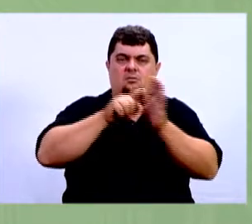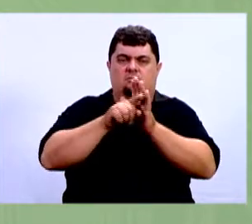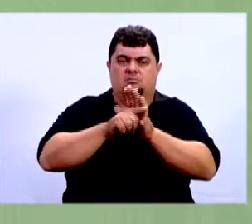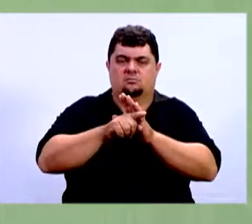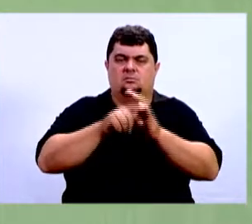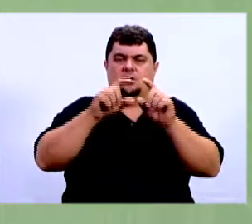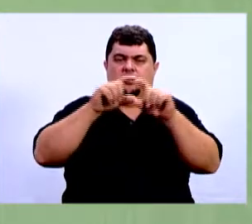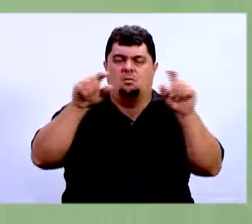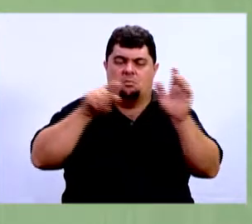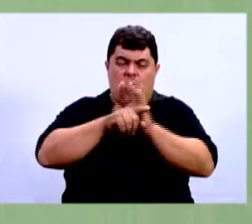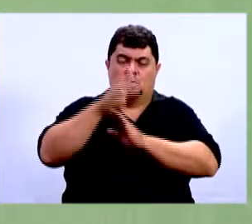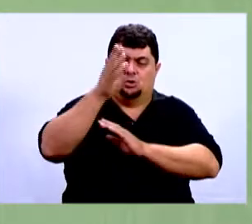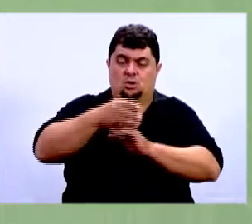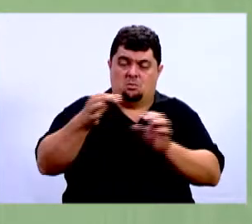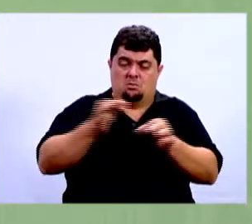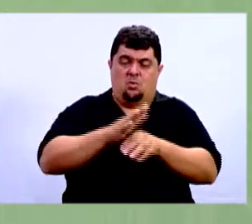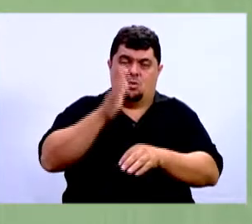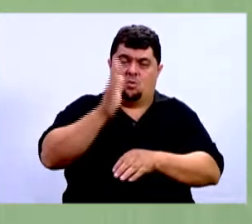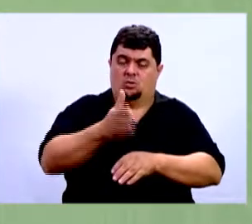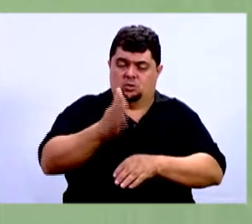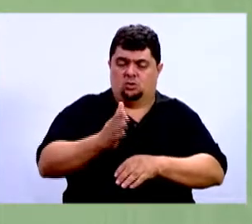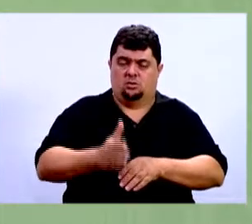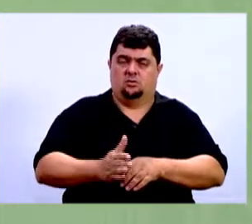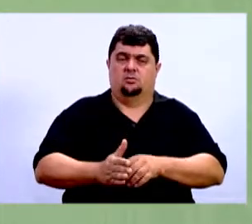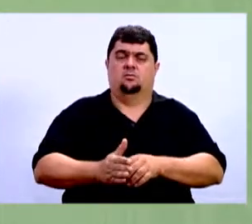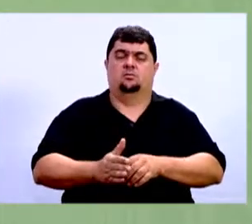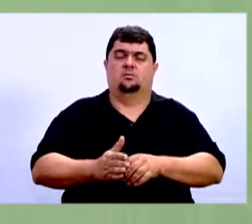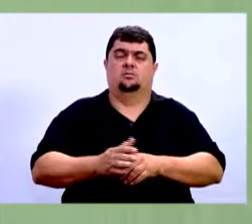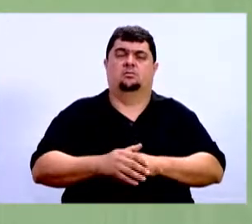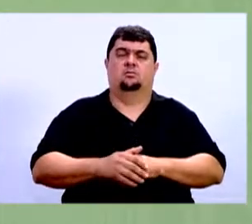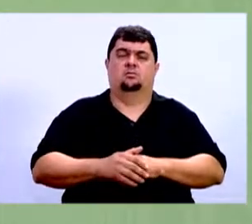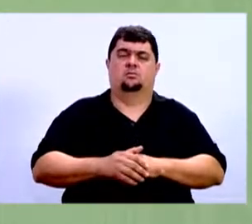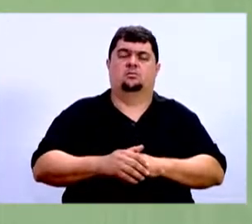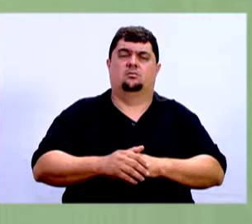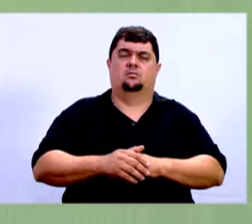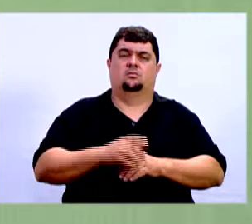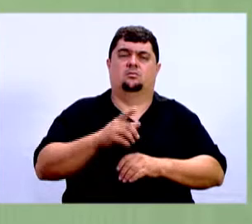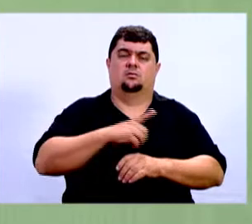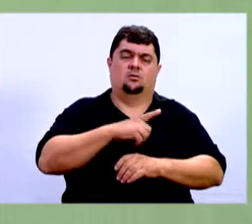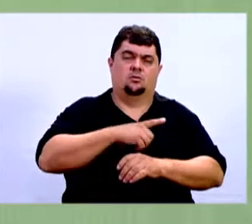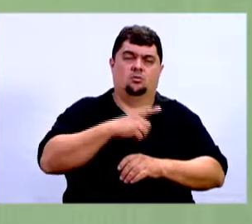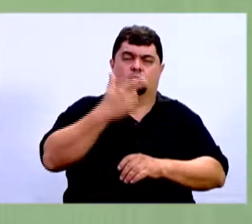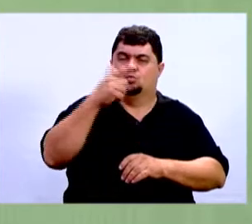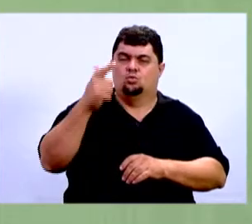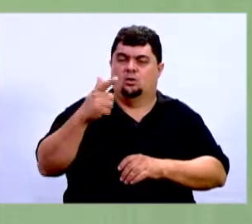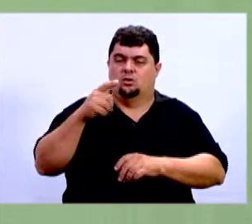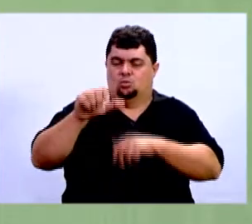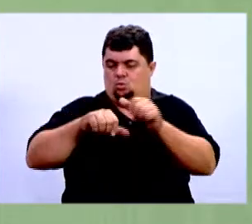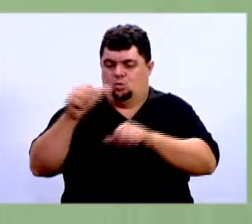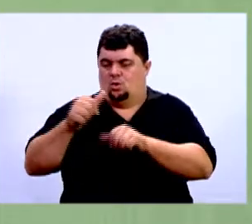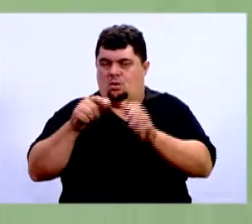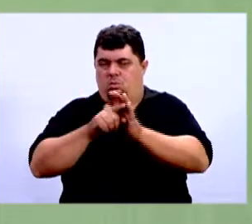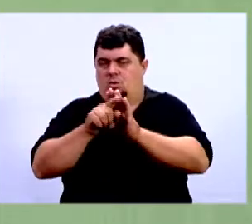com as perguntas já definidas, utilizando uma escala Likert, entendeu?